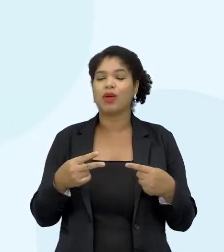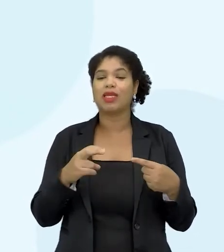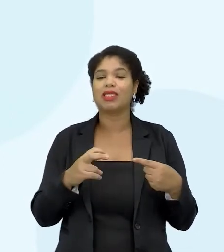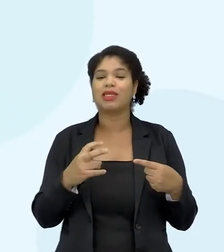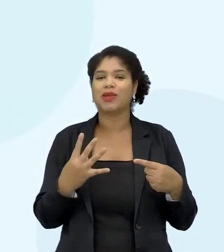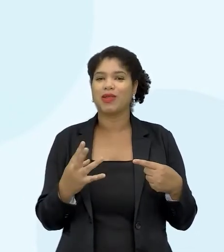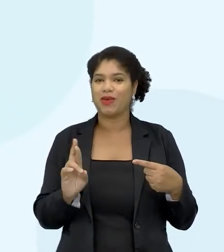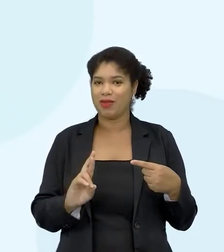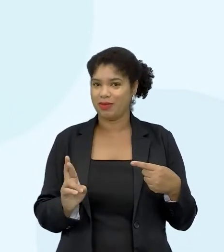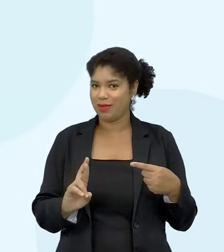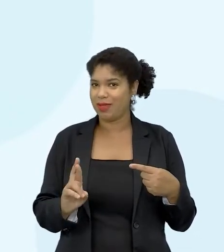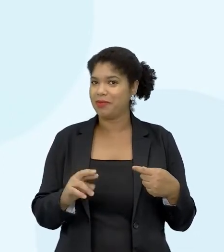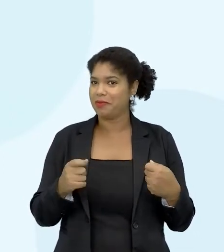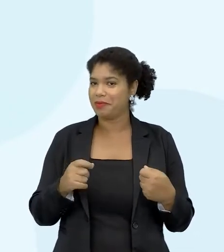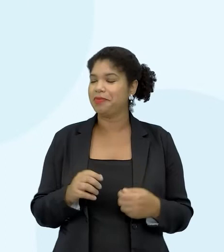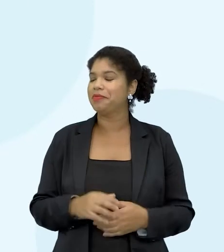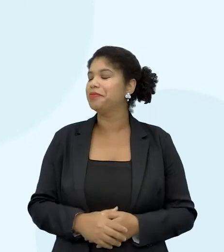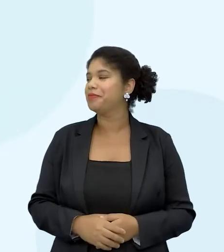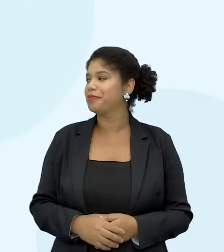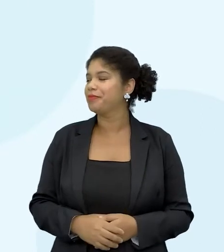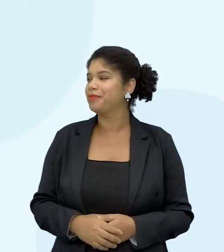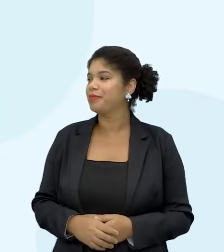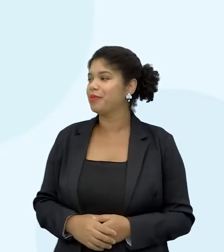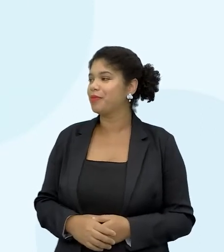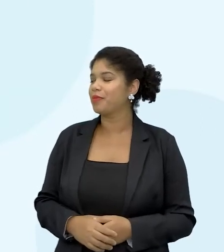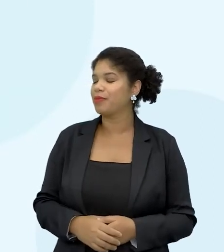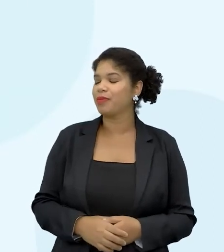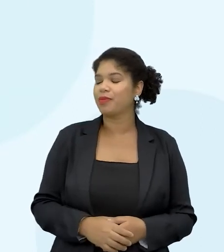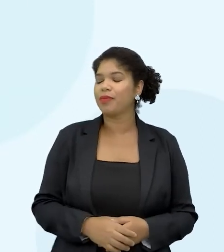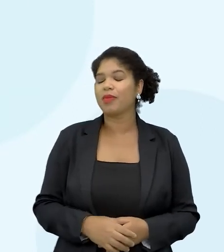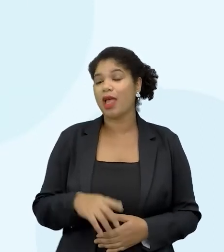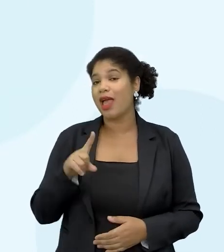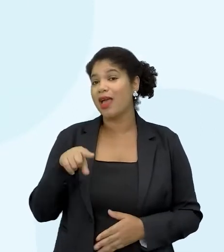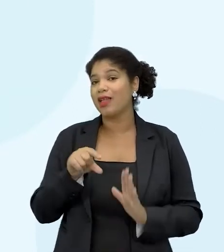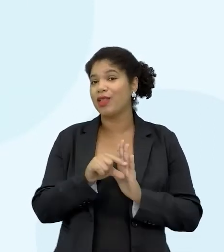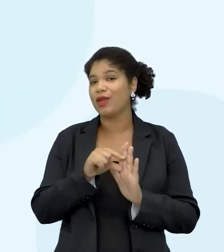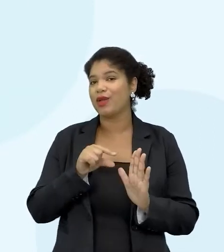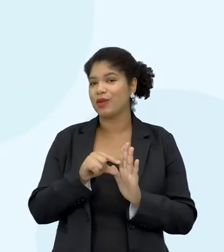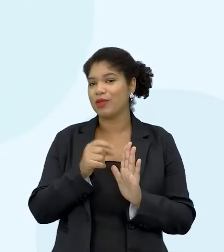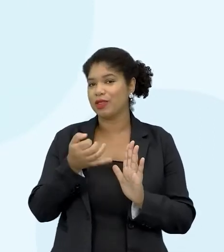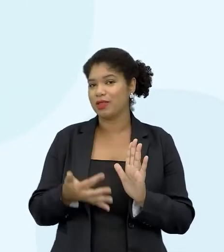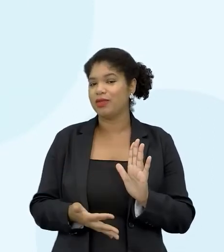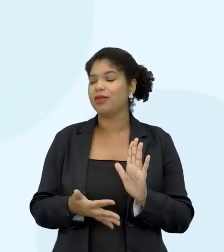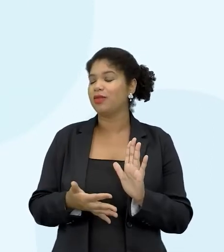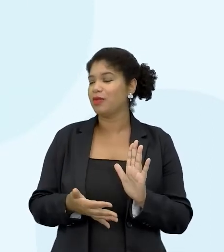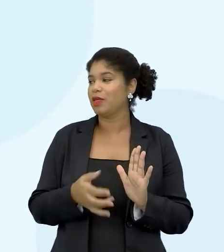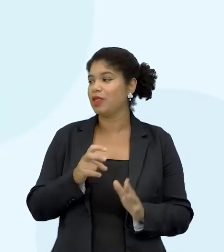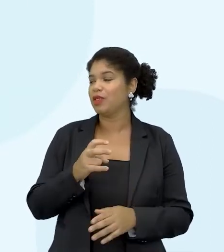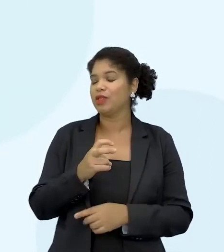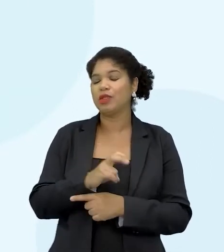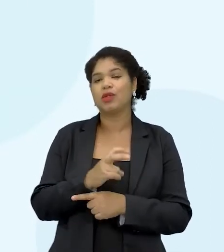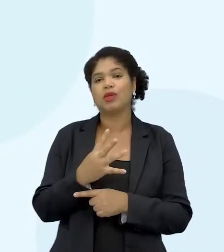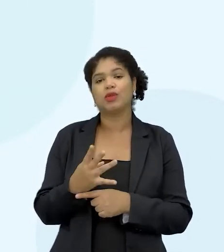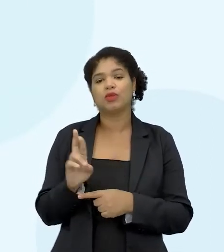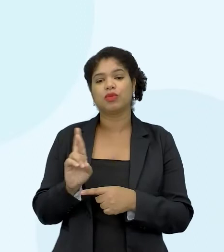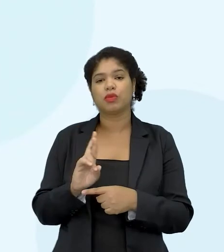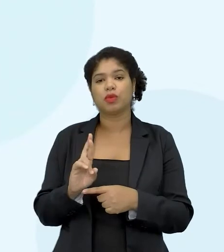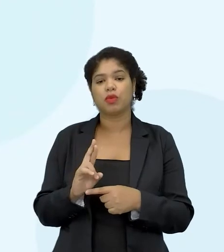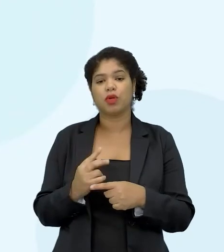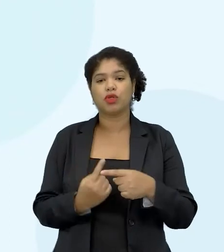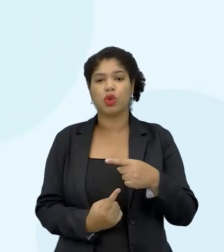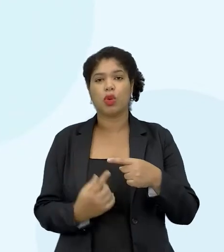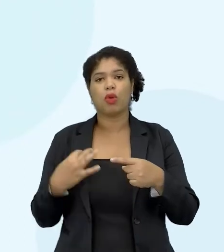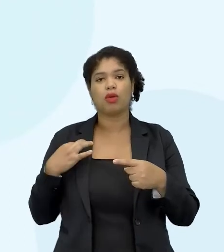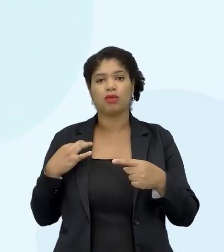54,00, né? É o que ele está dizendo, ó. R$ 54,00 cada camiseta, por uma camiseta. Então, essa é